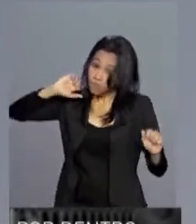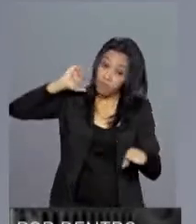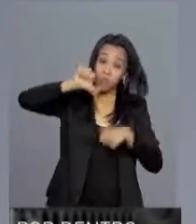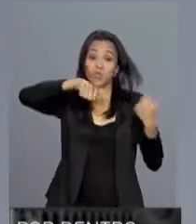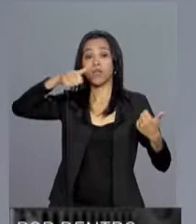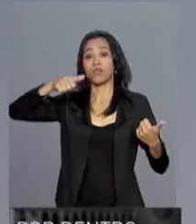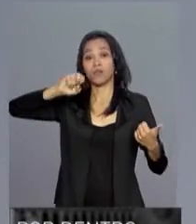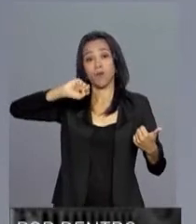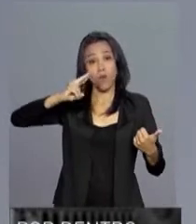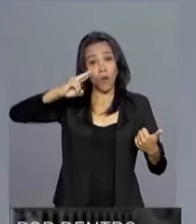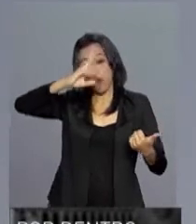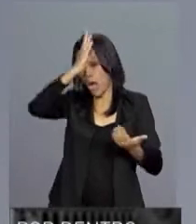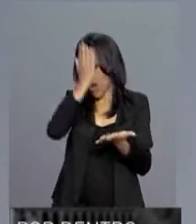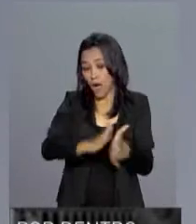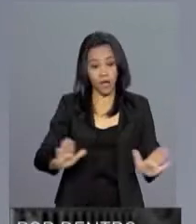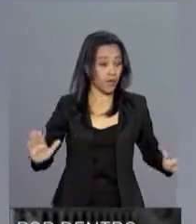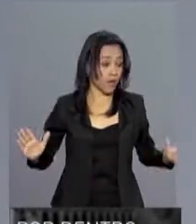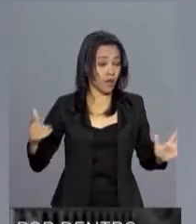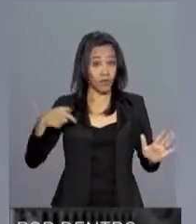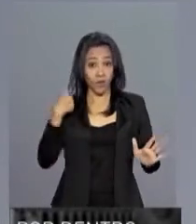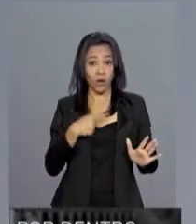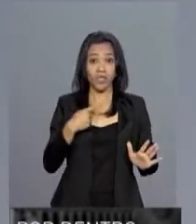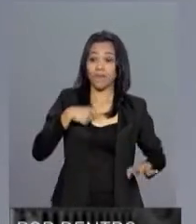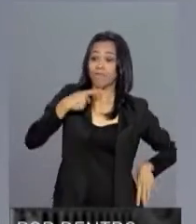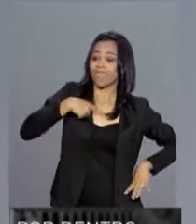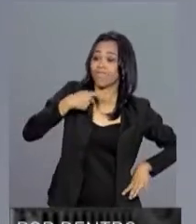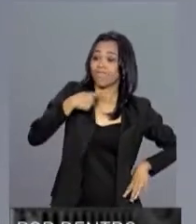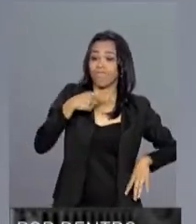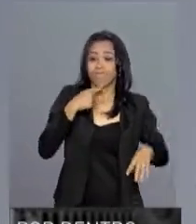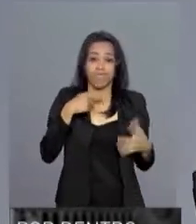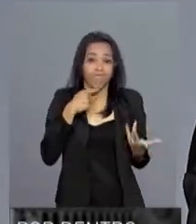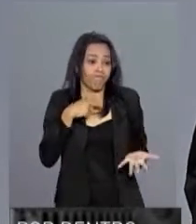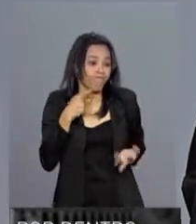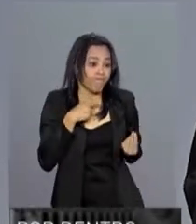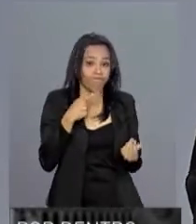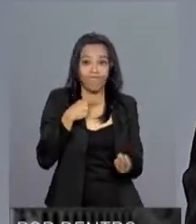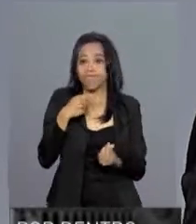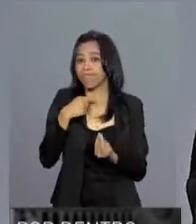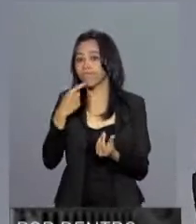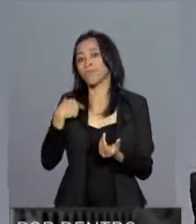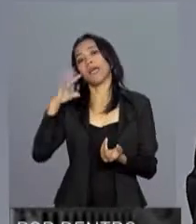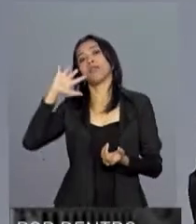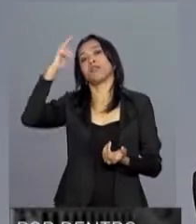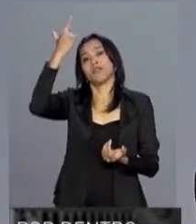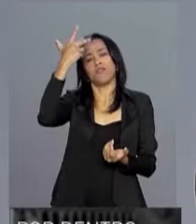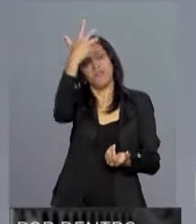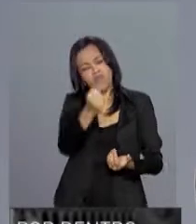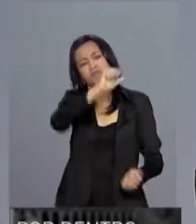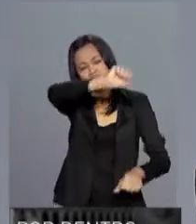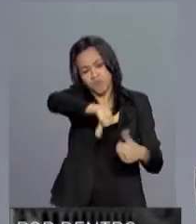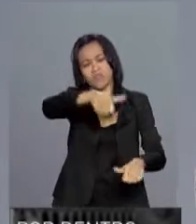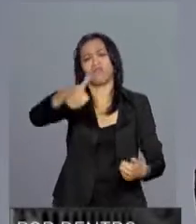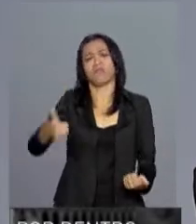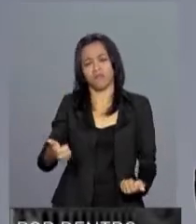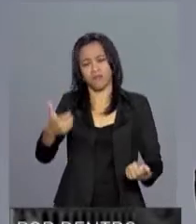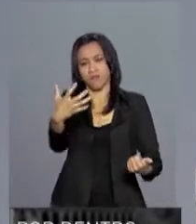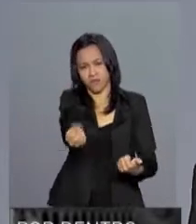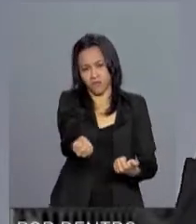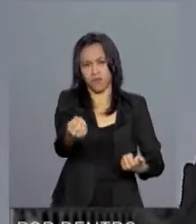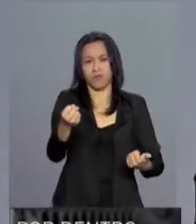extinguir o programa é considerando todos os problemas nós resolvemos partir de então para a transformação é